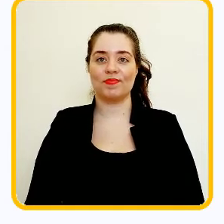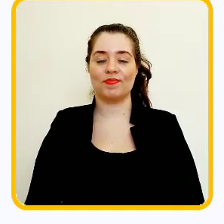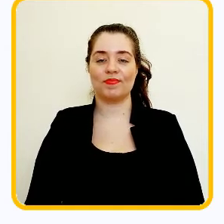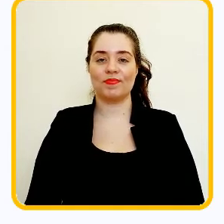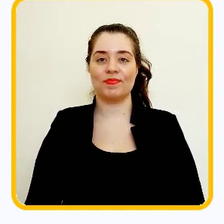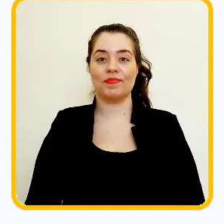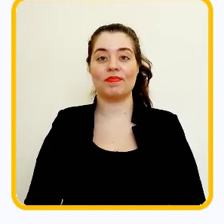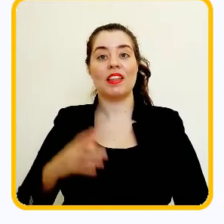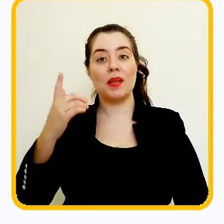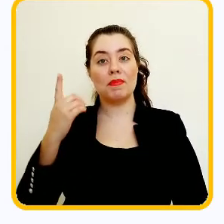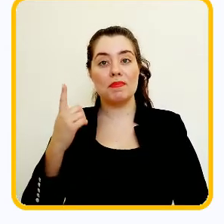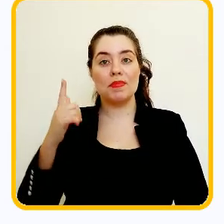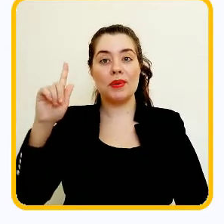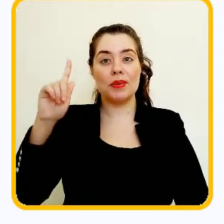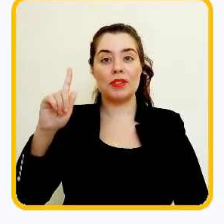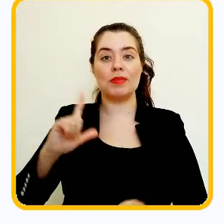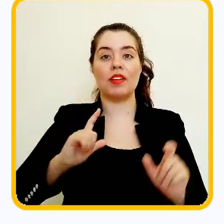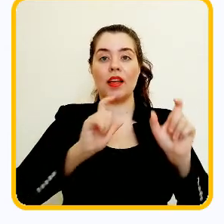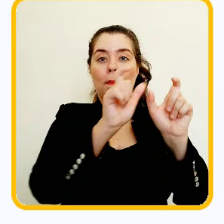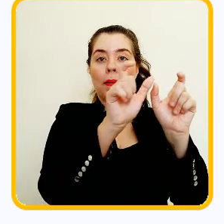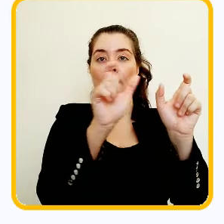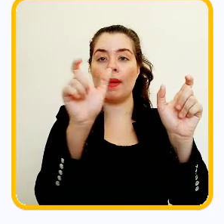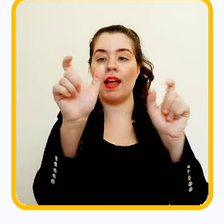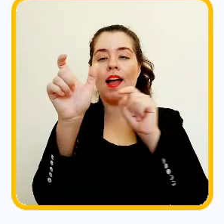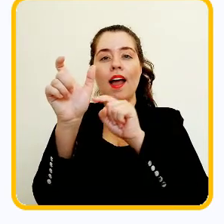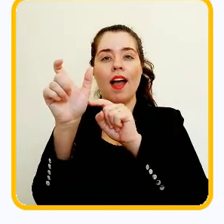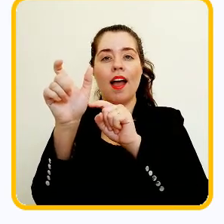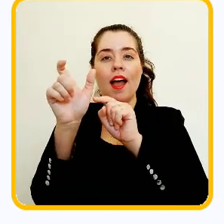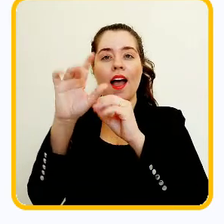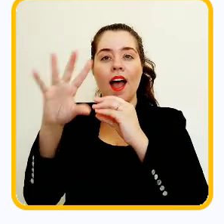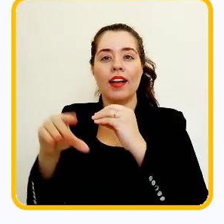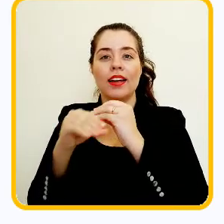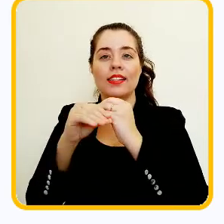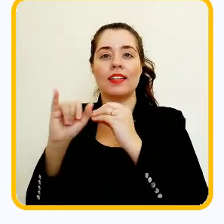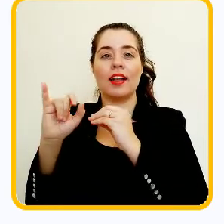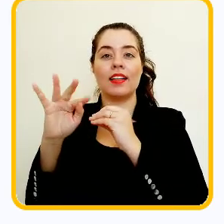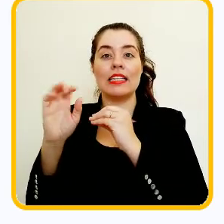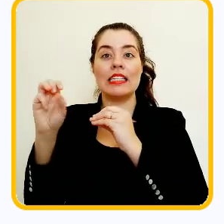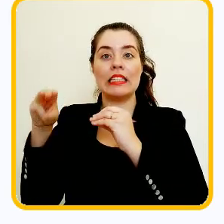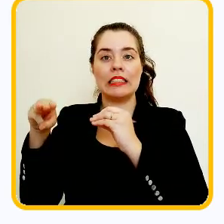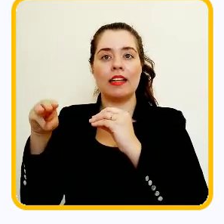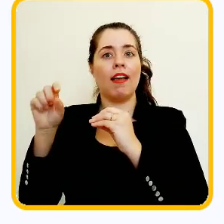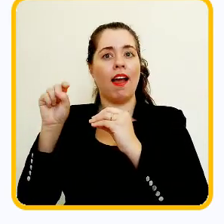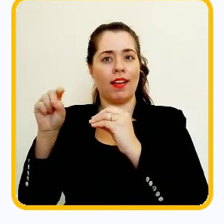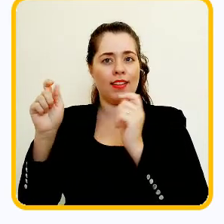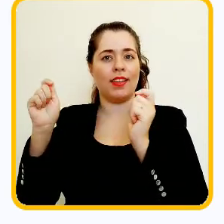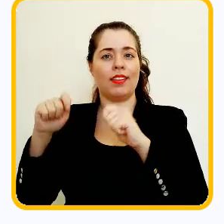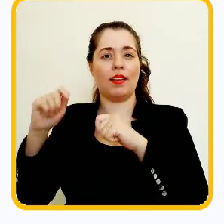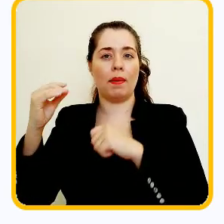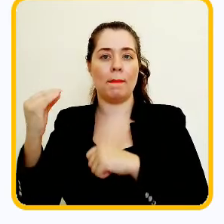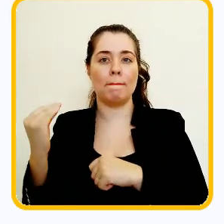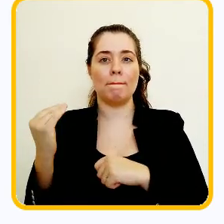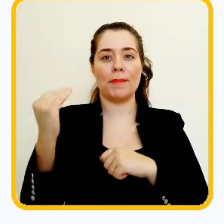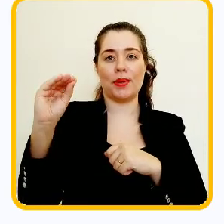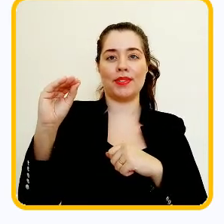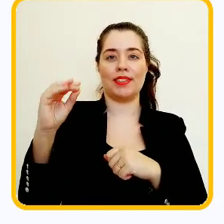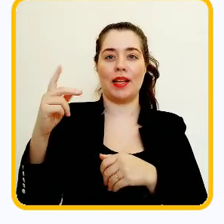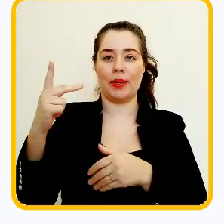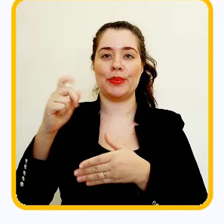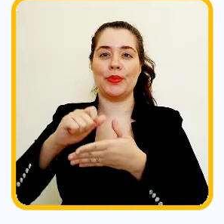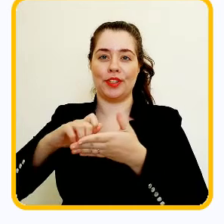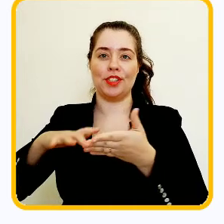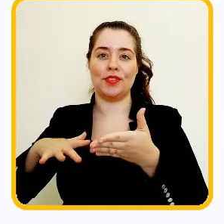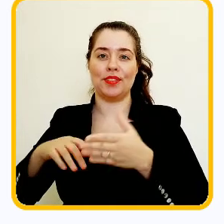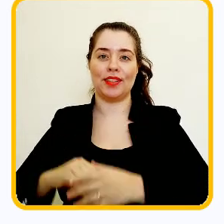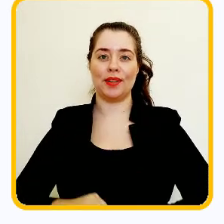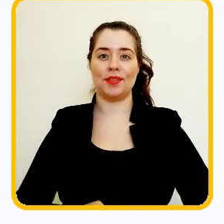E por último, a aba Acrescentar Item, que você utiliza para postar a sua atividade.